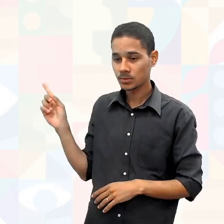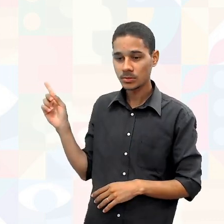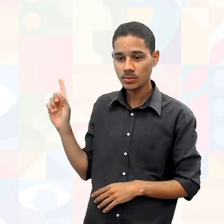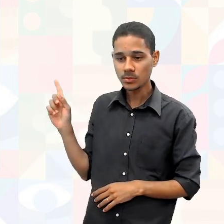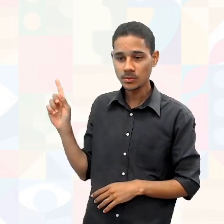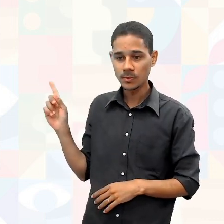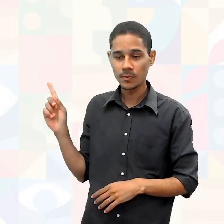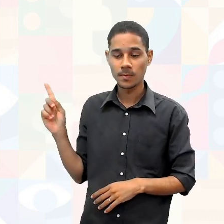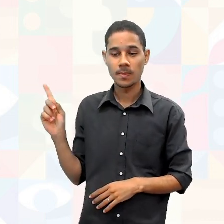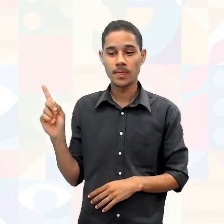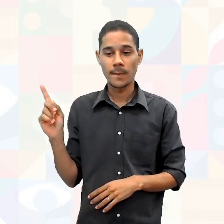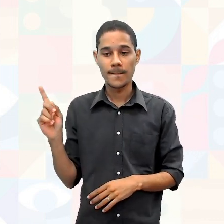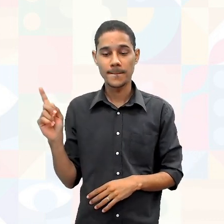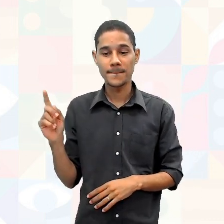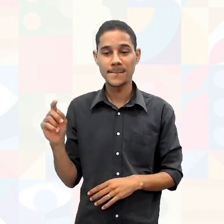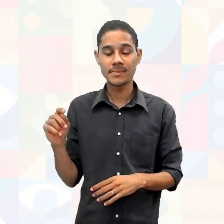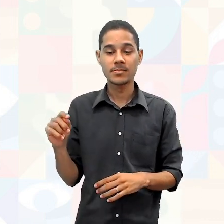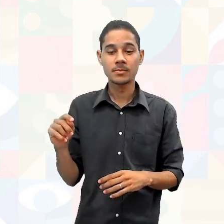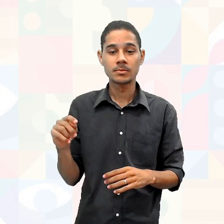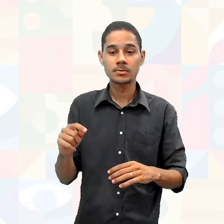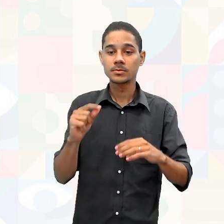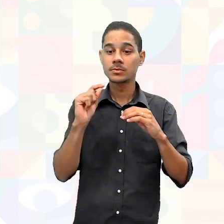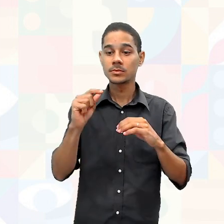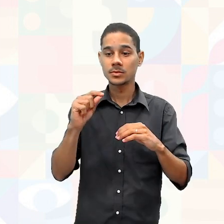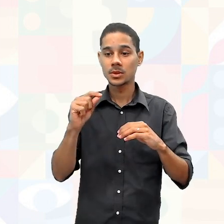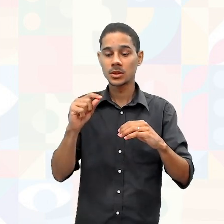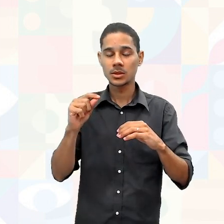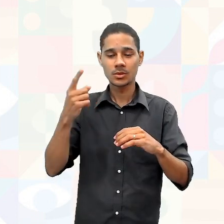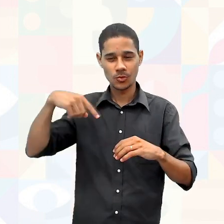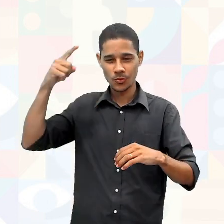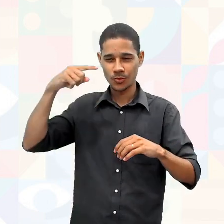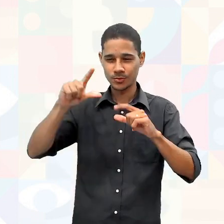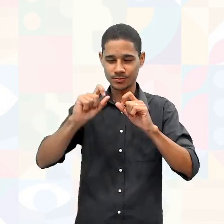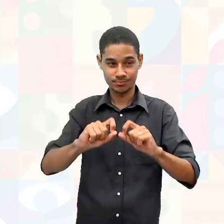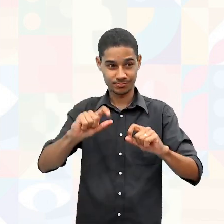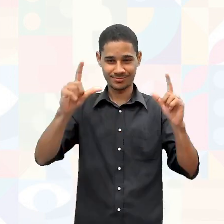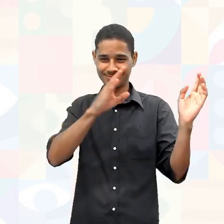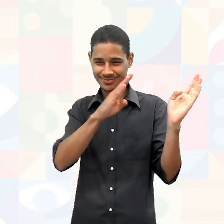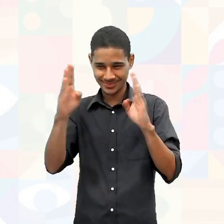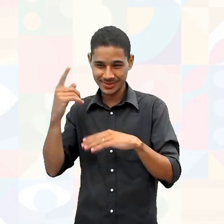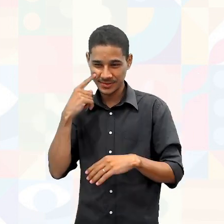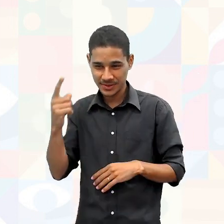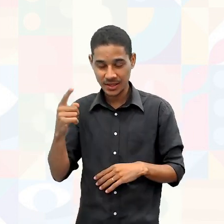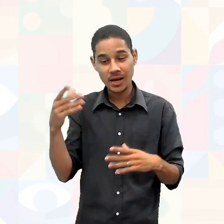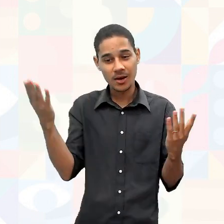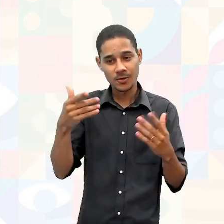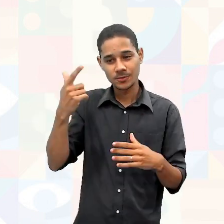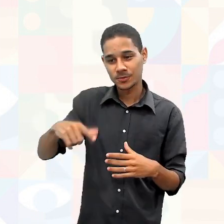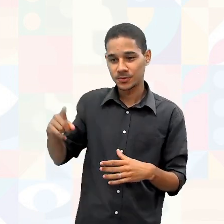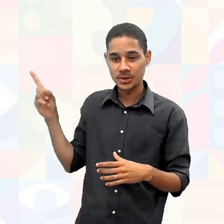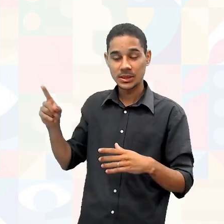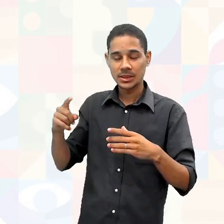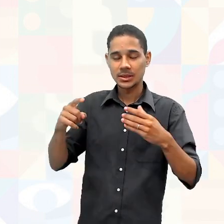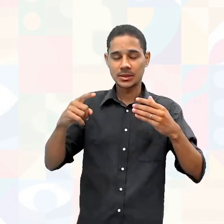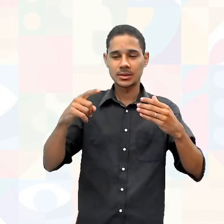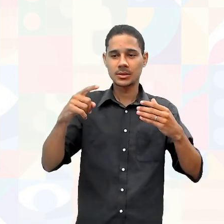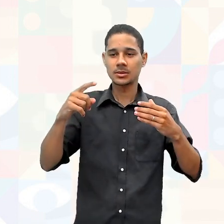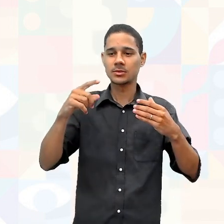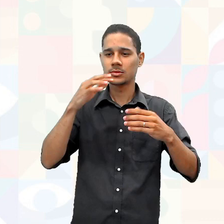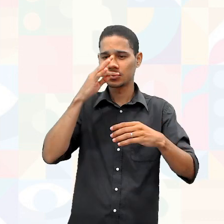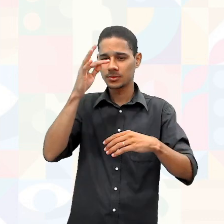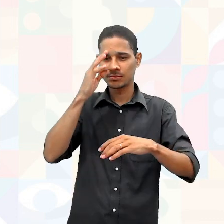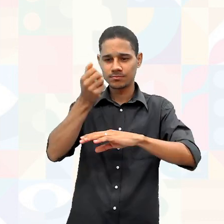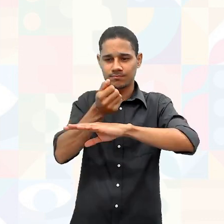simplificada naquele corte no slide anterior. Nós temos aqui cada material que é utilizado